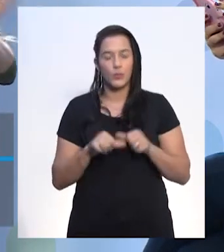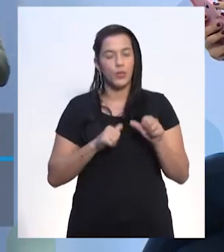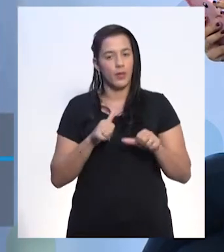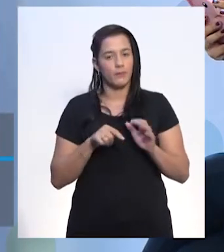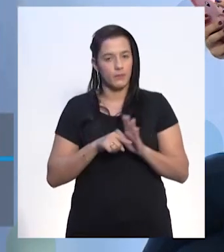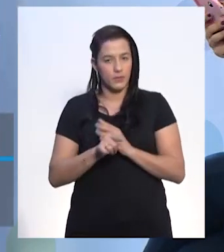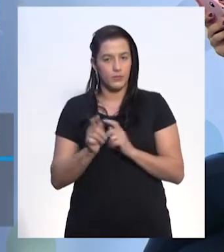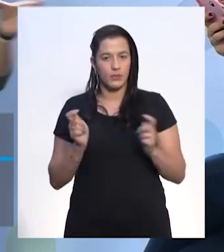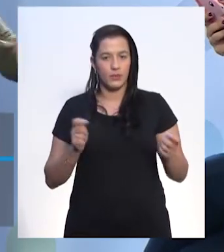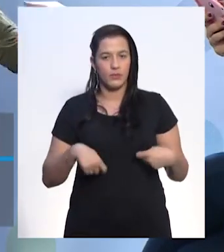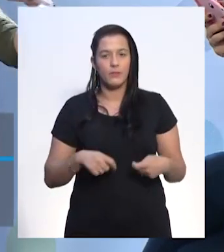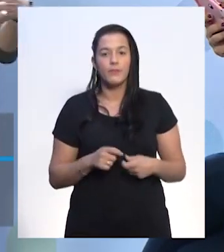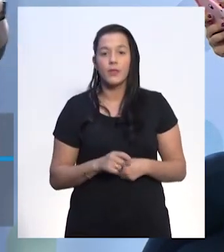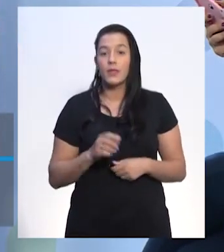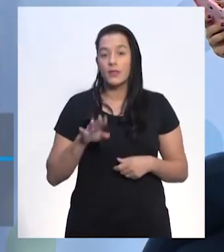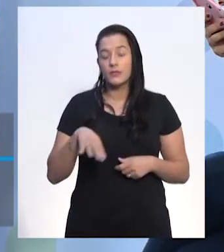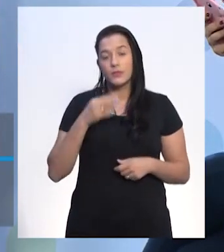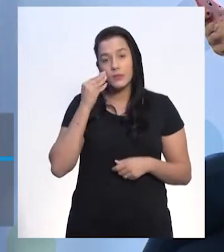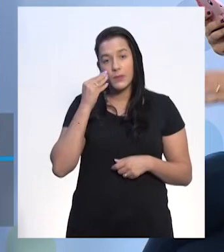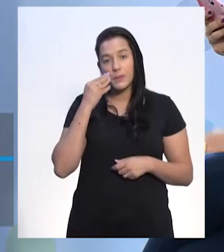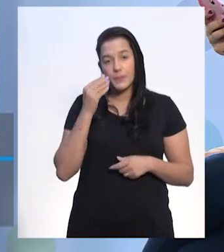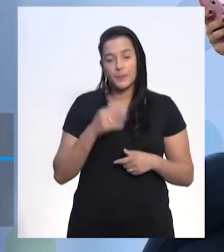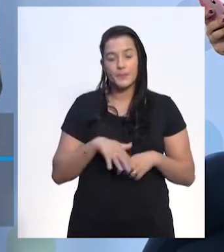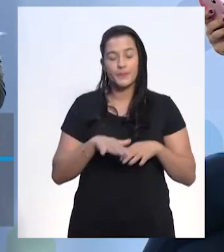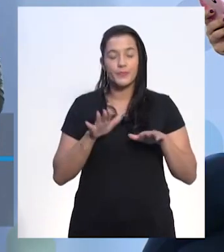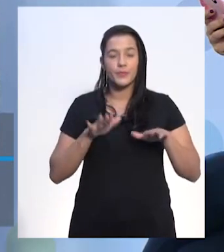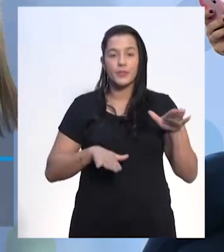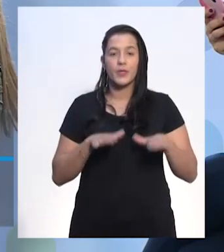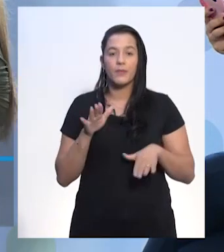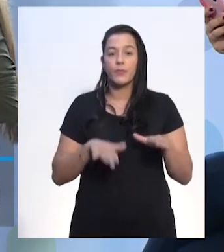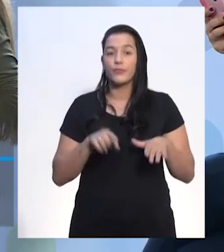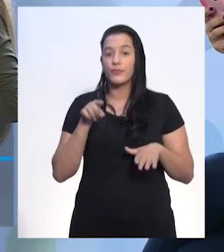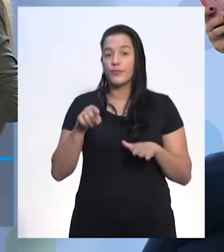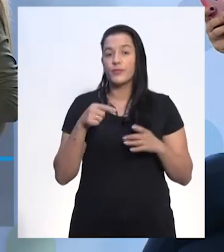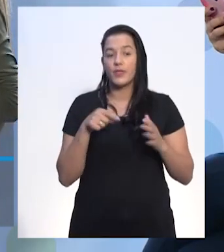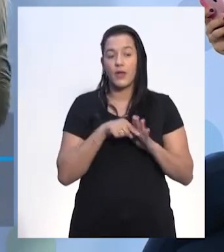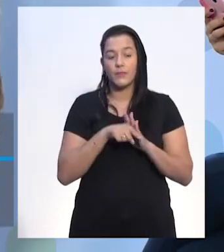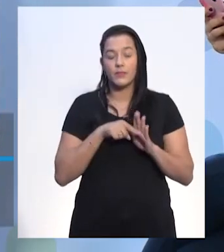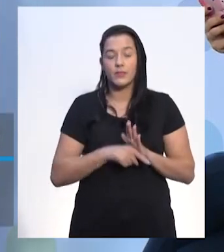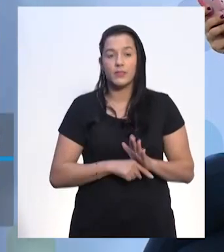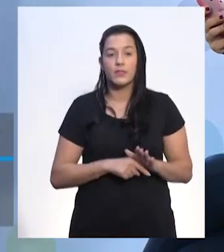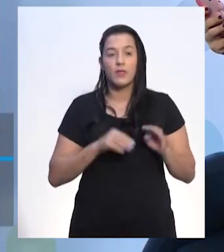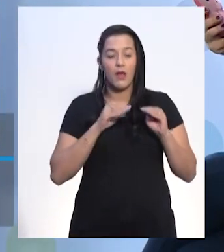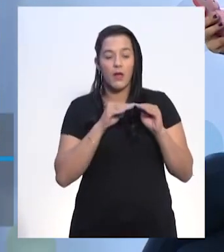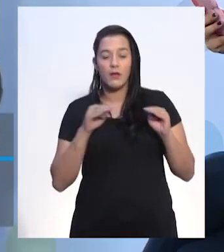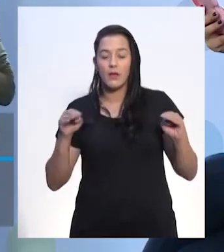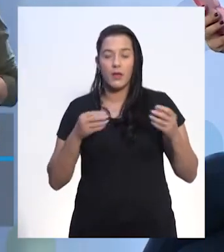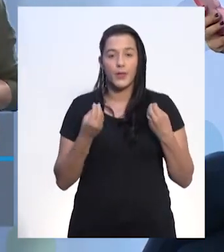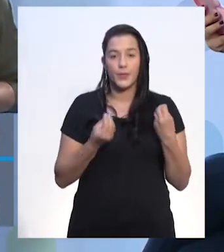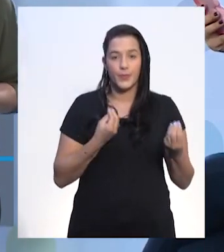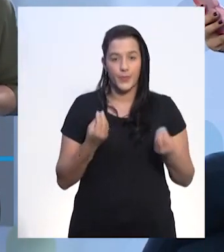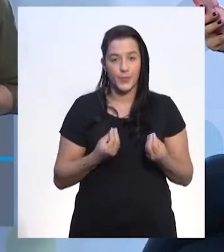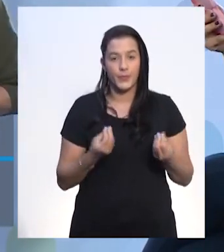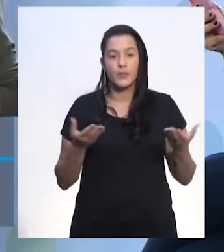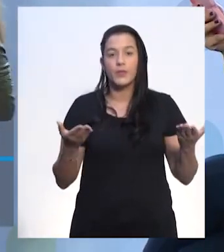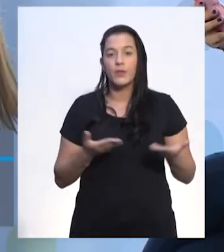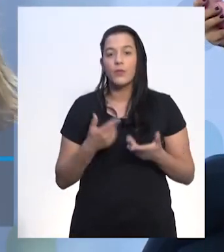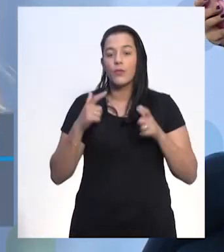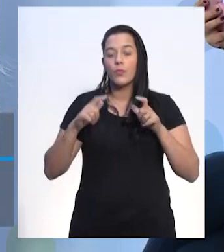sua casa? Depende de como você quer alinhar essa sua pesquisa. O estado de conservação desse